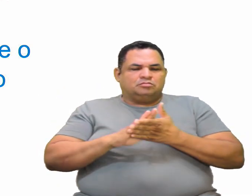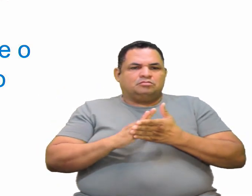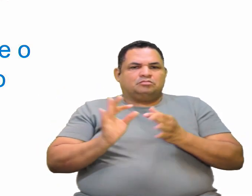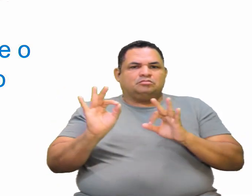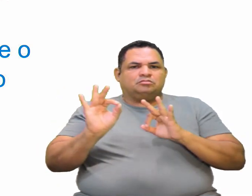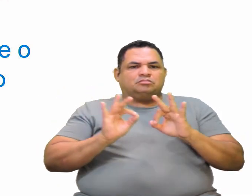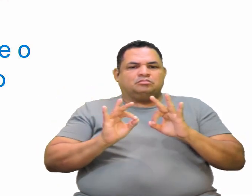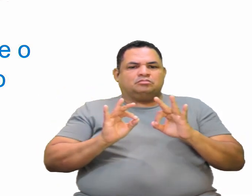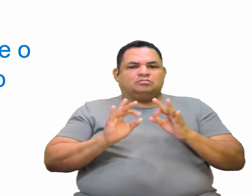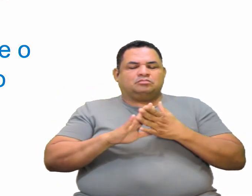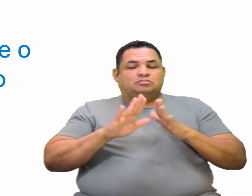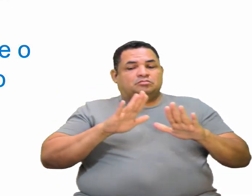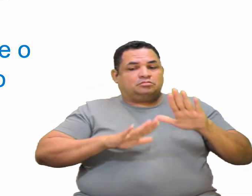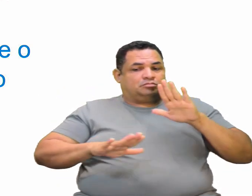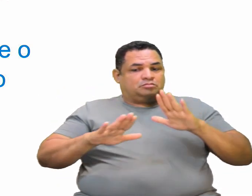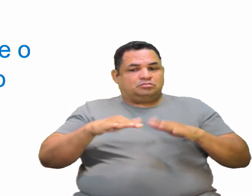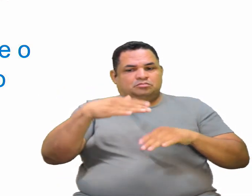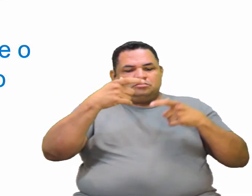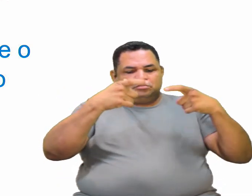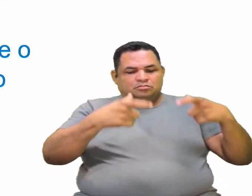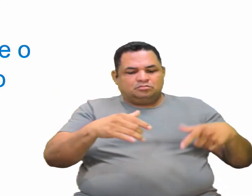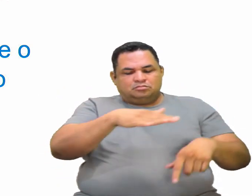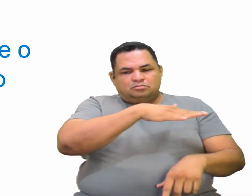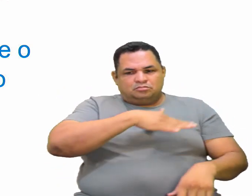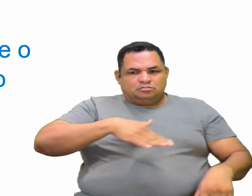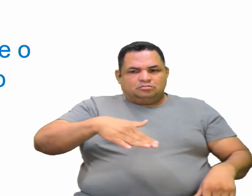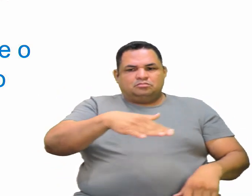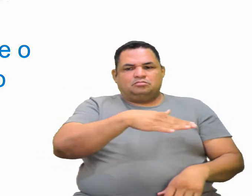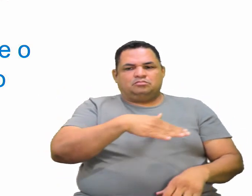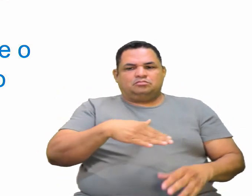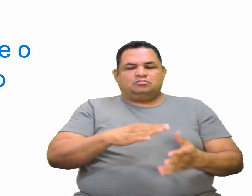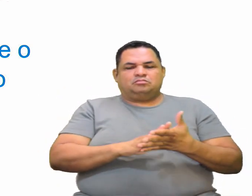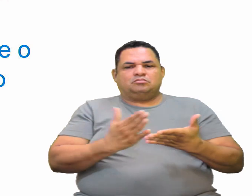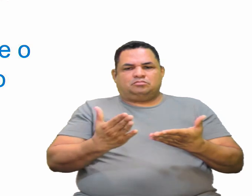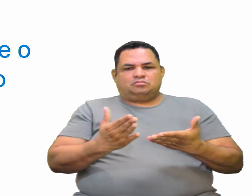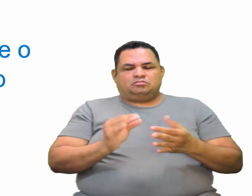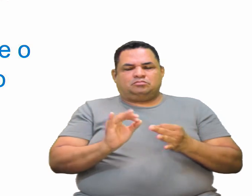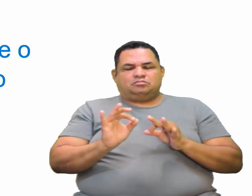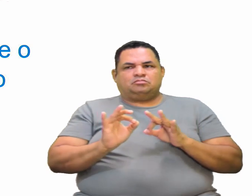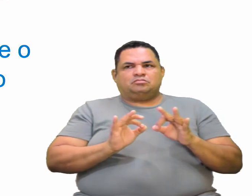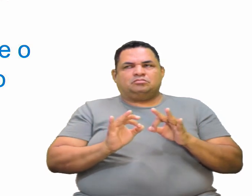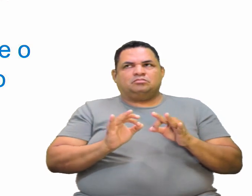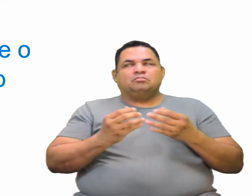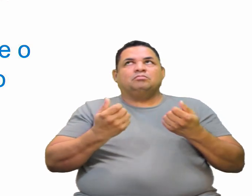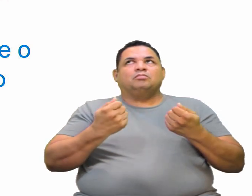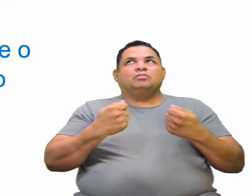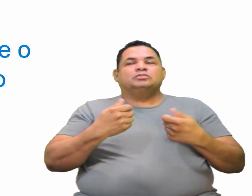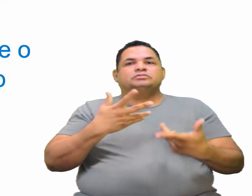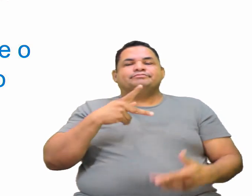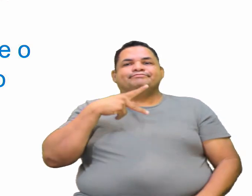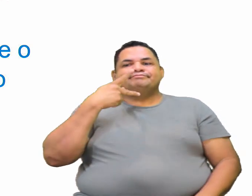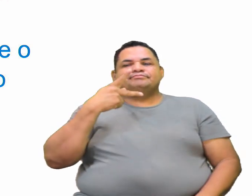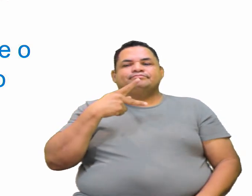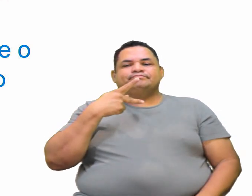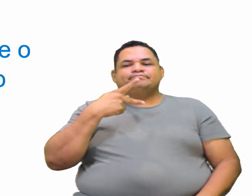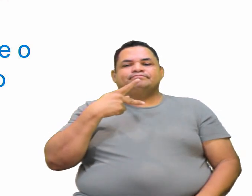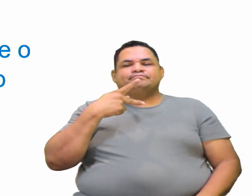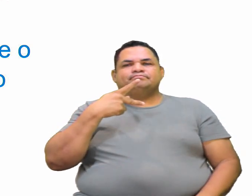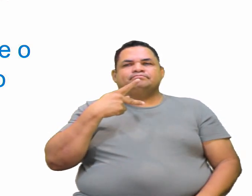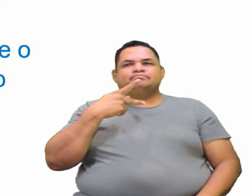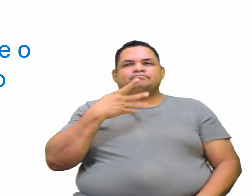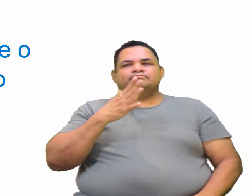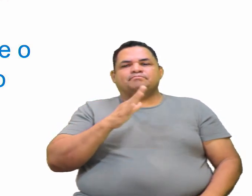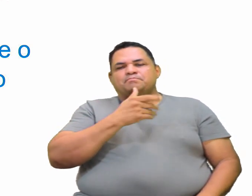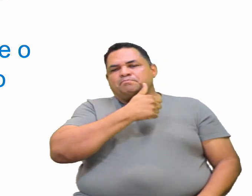aquela característica, dependendo ali do ambiente, pode sim ficar, como é que eu posso dizer, mais